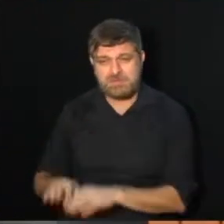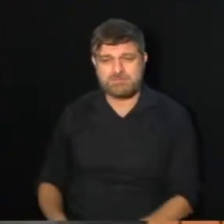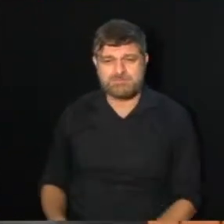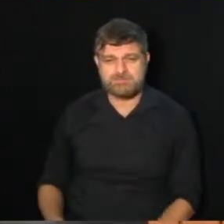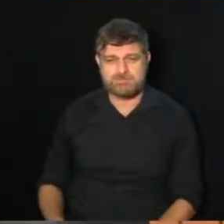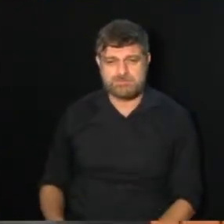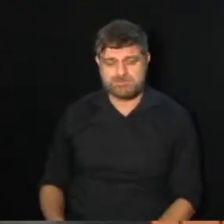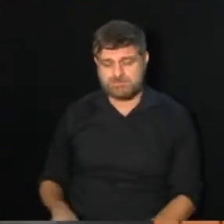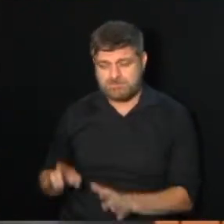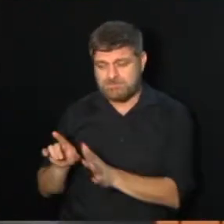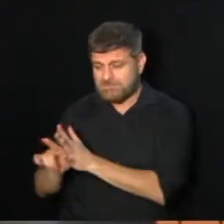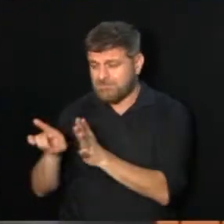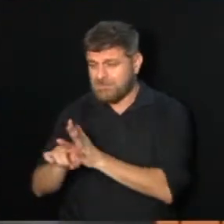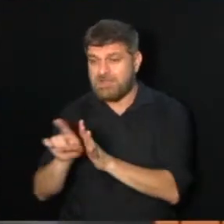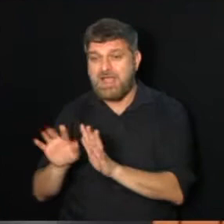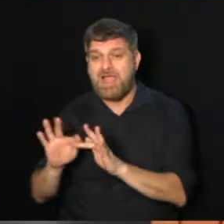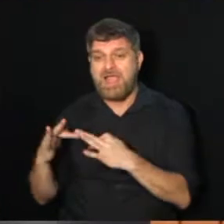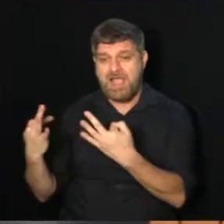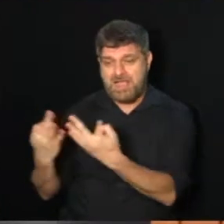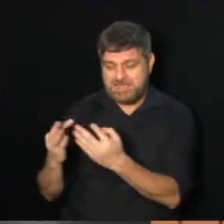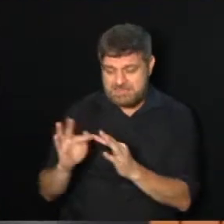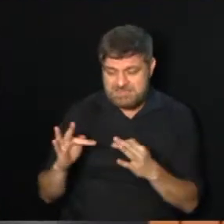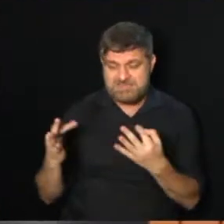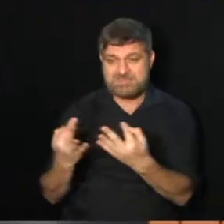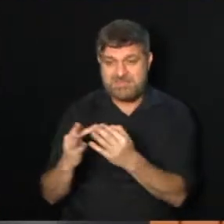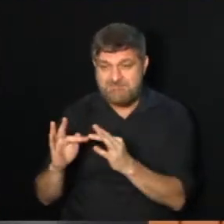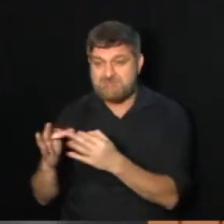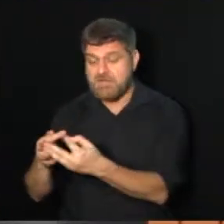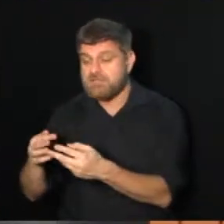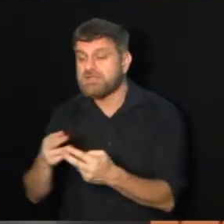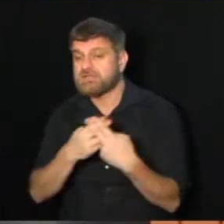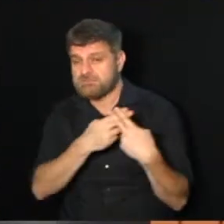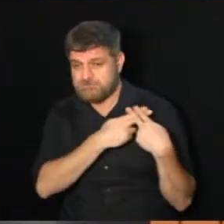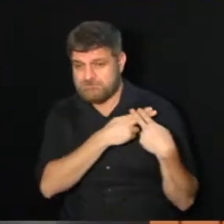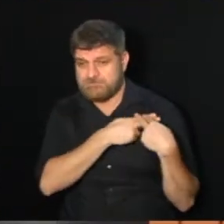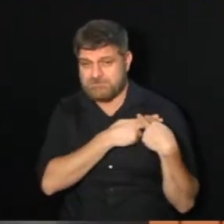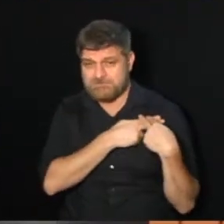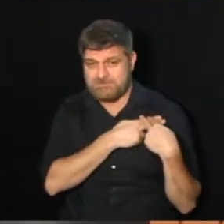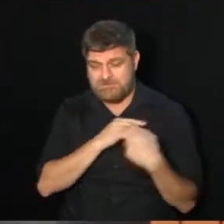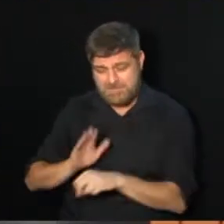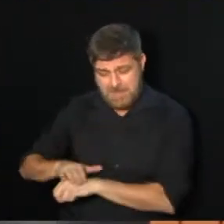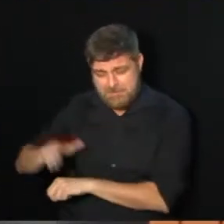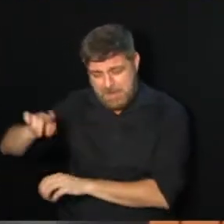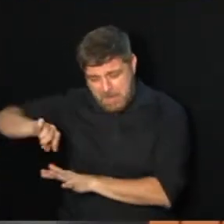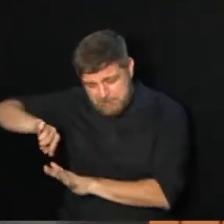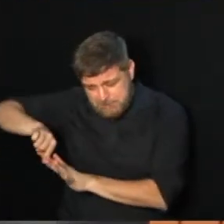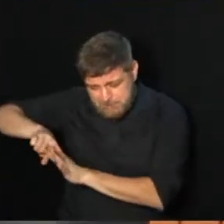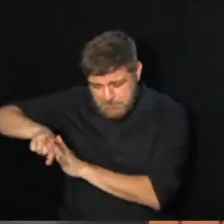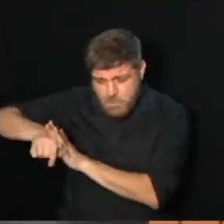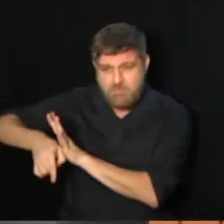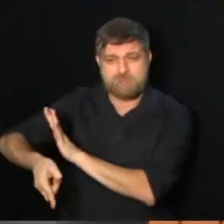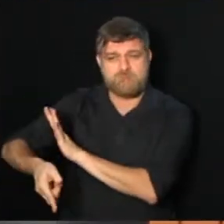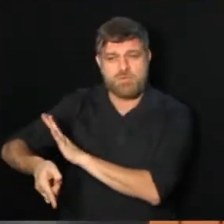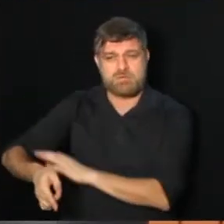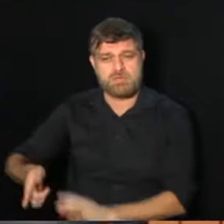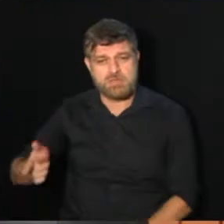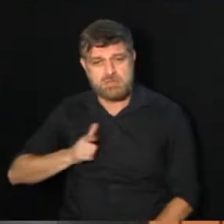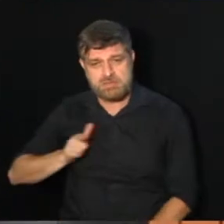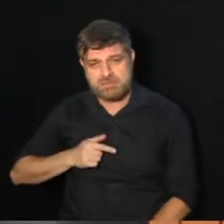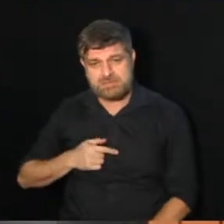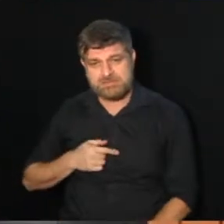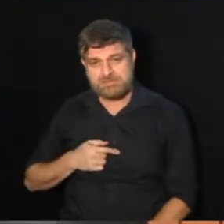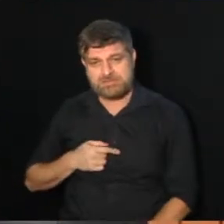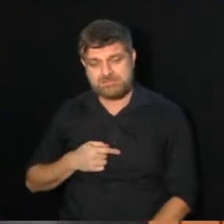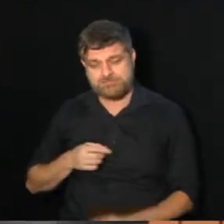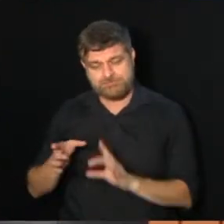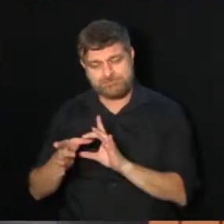as responsabilidades das famílias envolvidas. Quer dizer, a coisa é mais profunda e muito mais